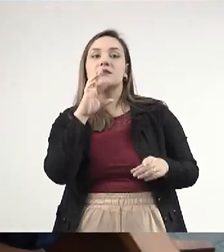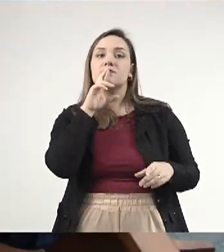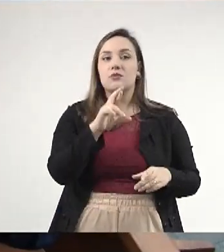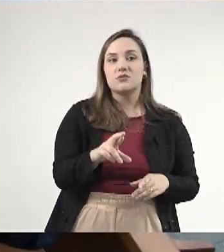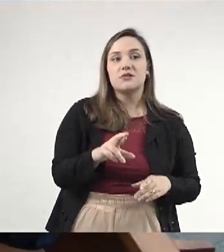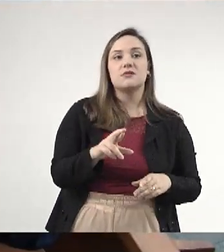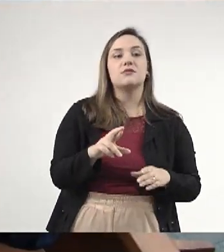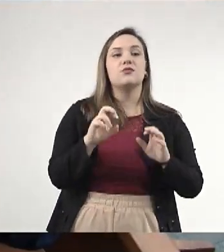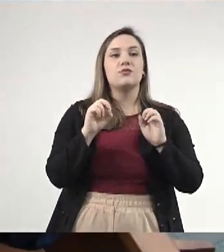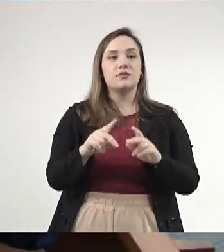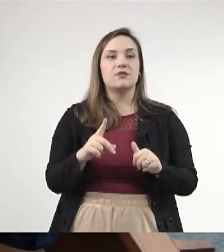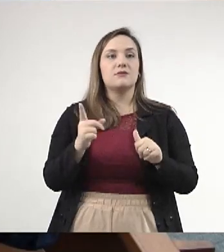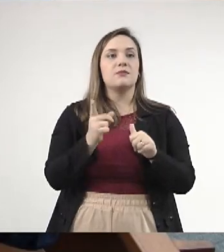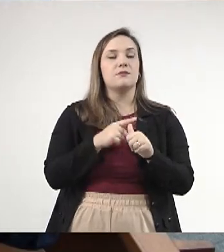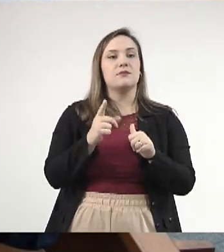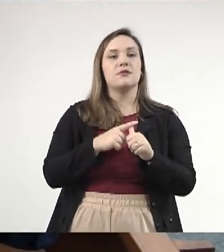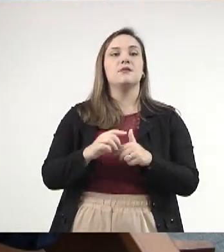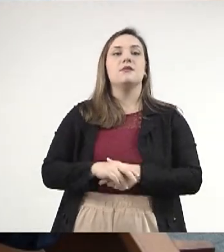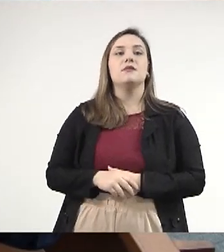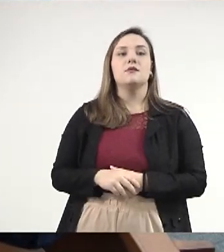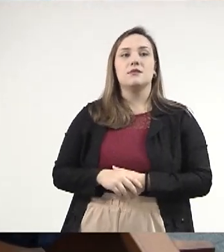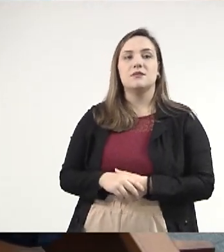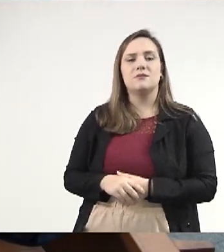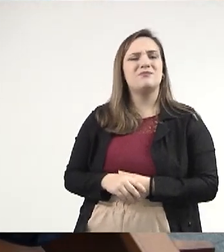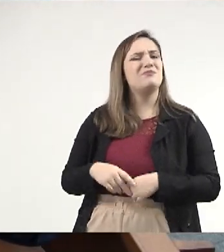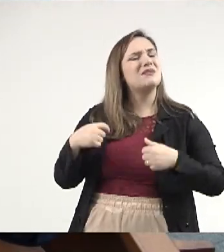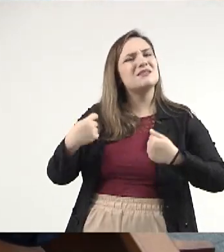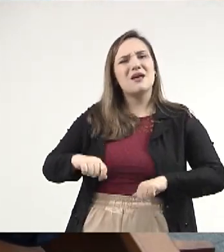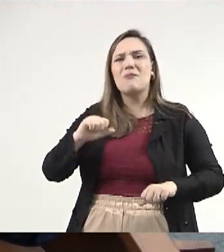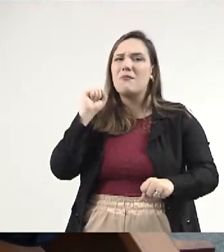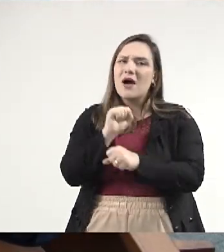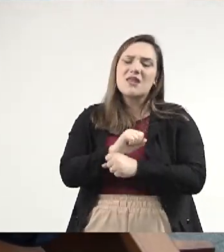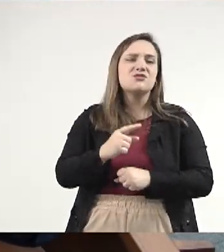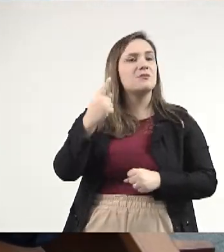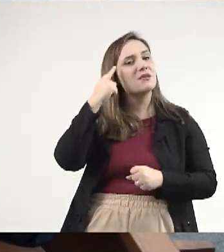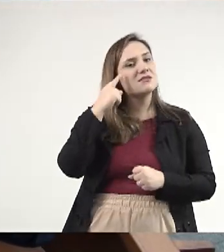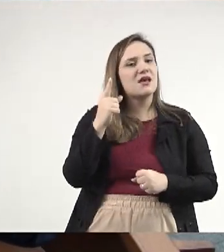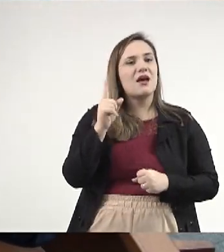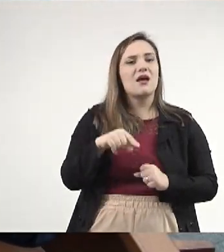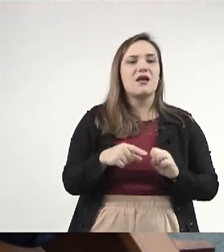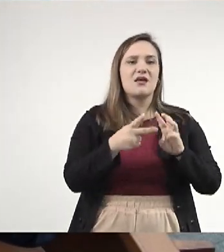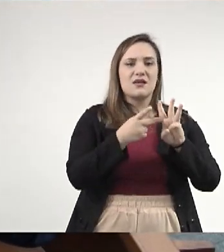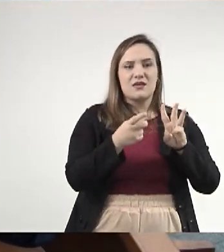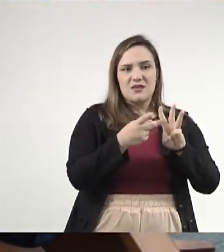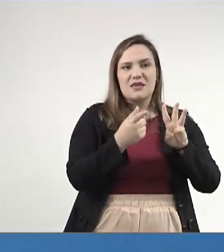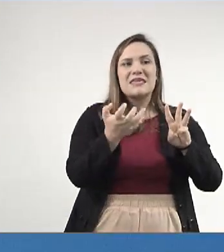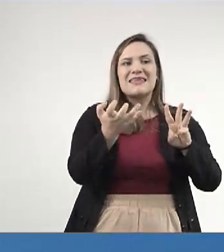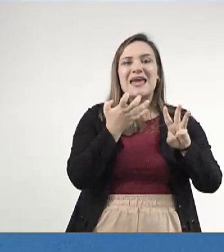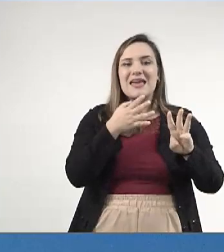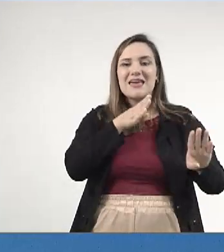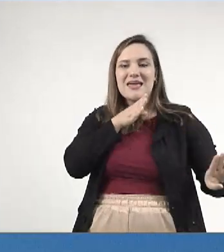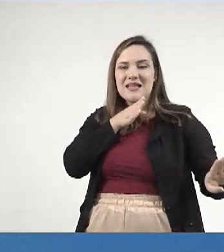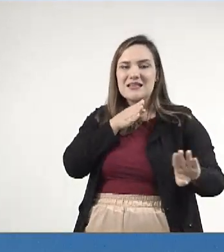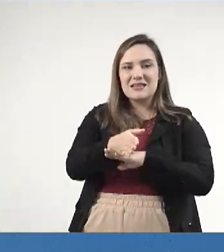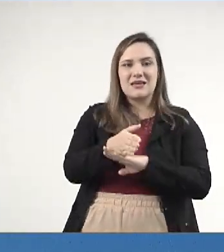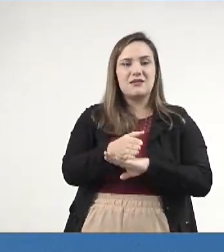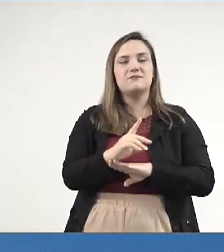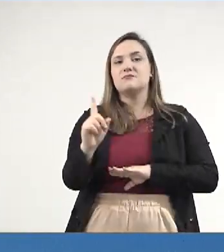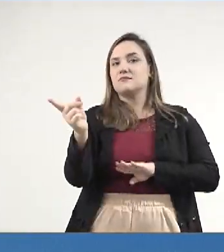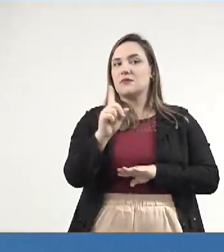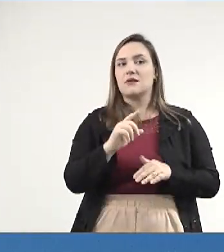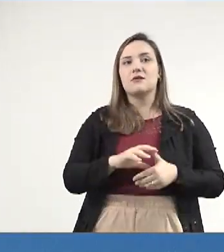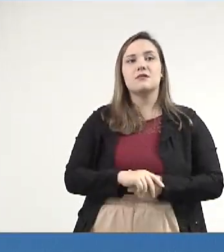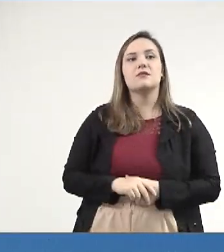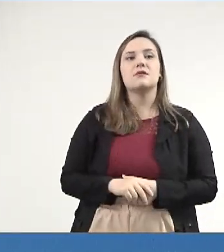fazer. Primeiro, parar de achar que indígenas são motivados a ocupar esse espaço. Primeira coisa que temos que